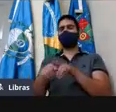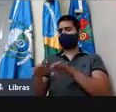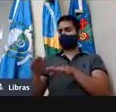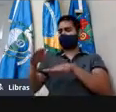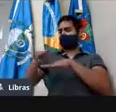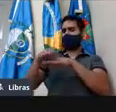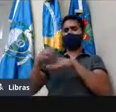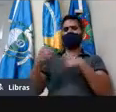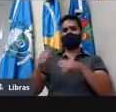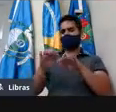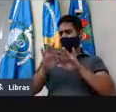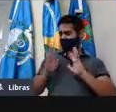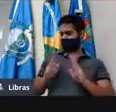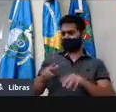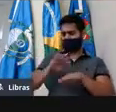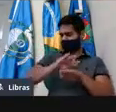Pegar